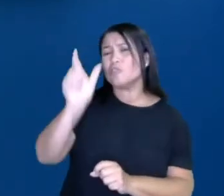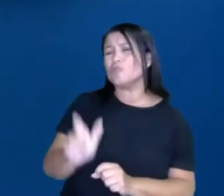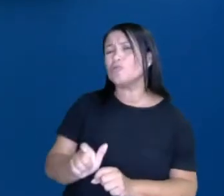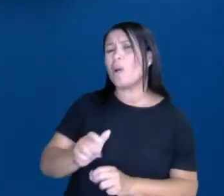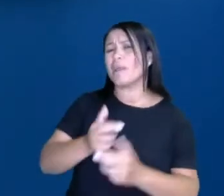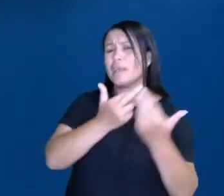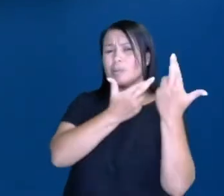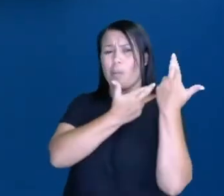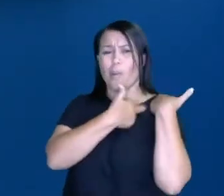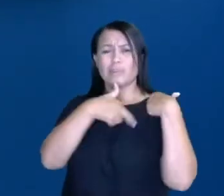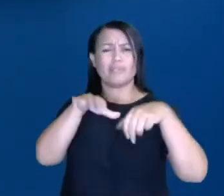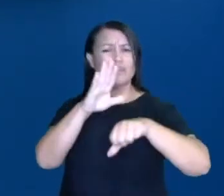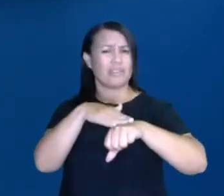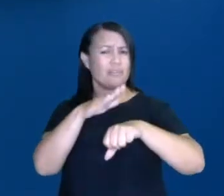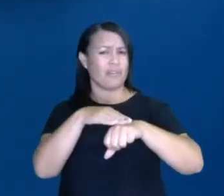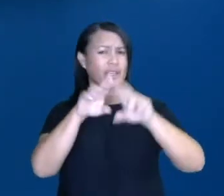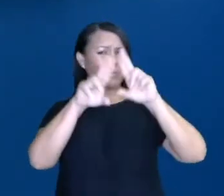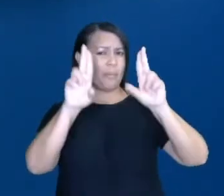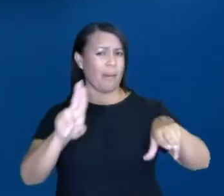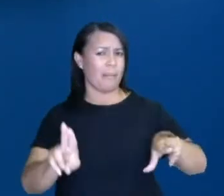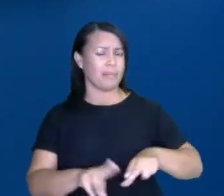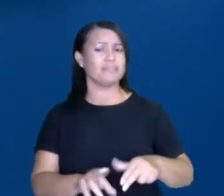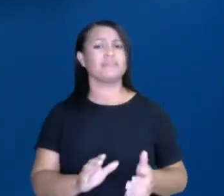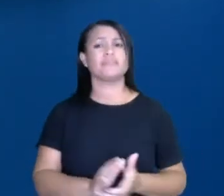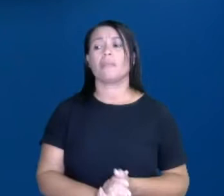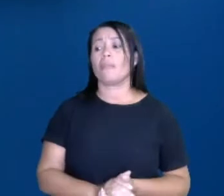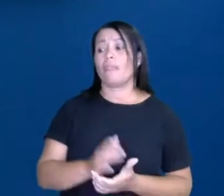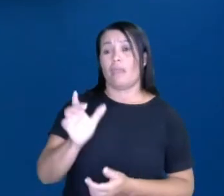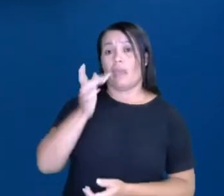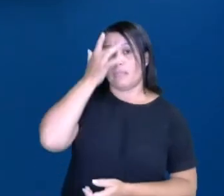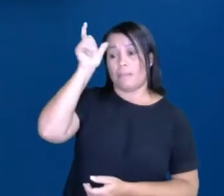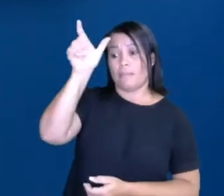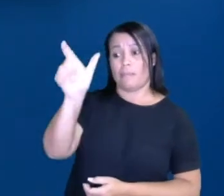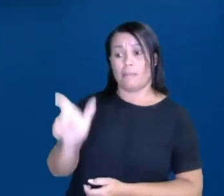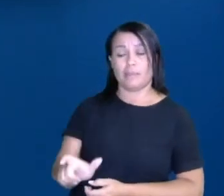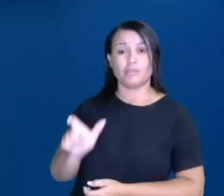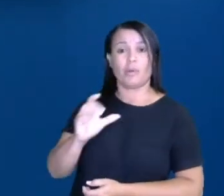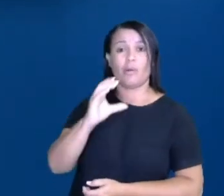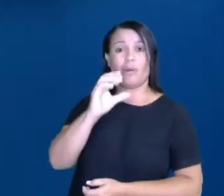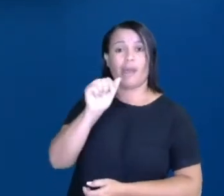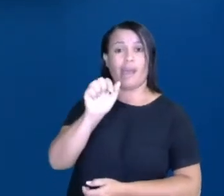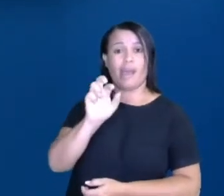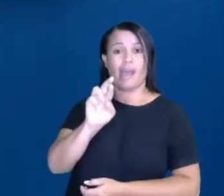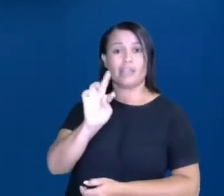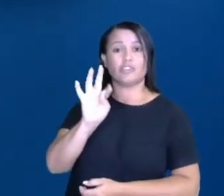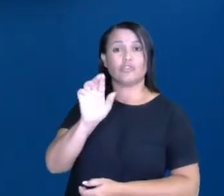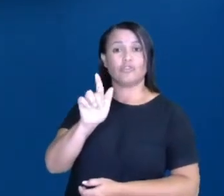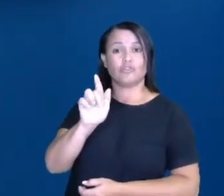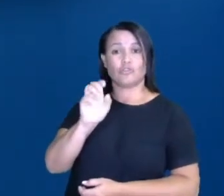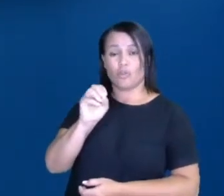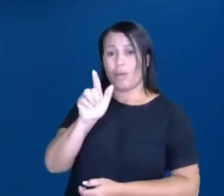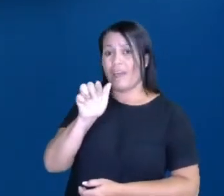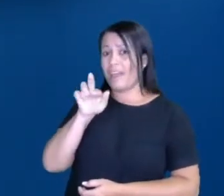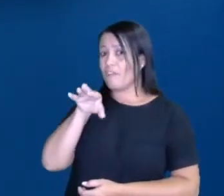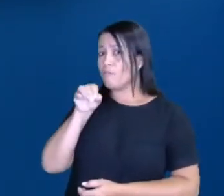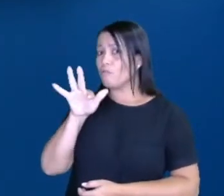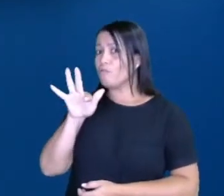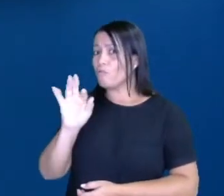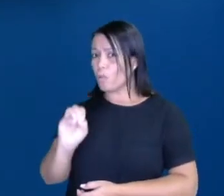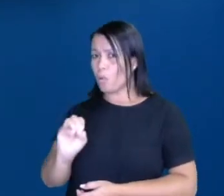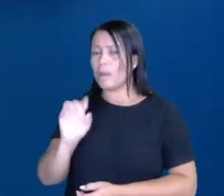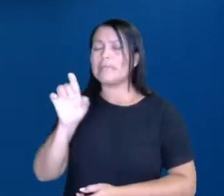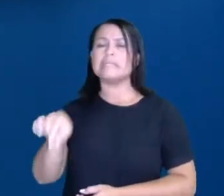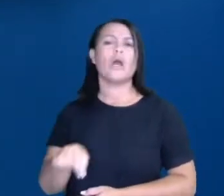que é responsável pela produção de um mapa? Esse profissional é chamado de cartógrafo. E a ciência